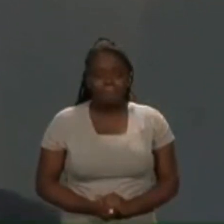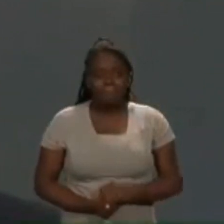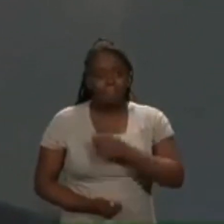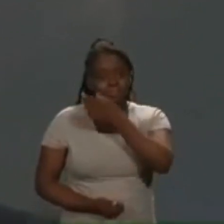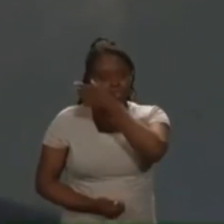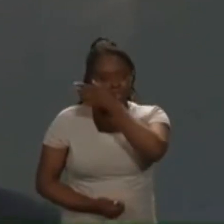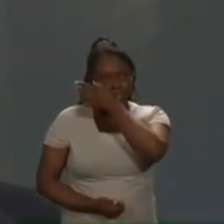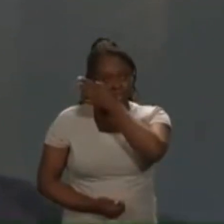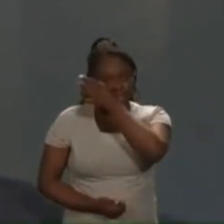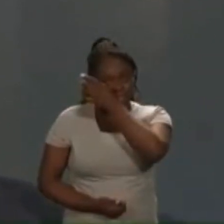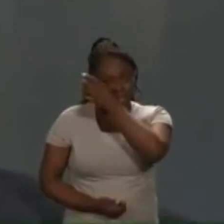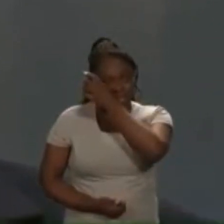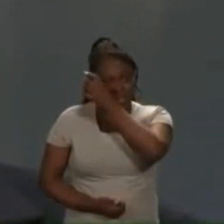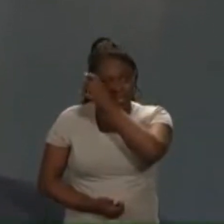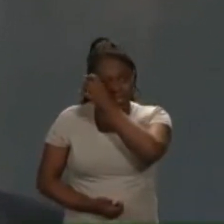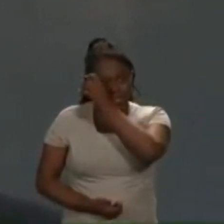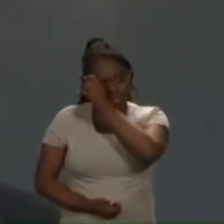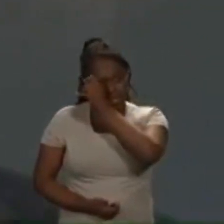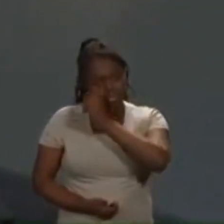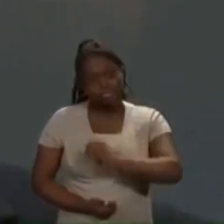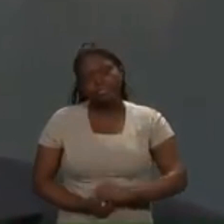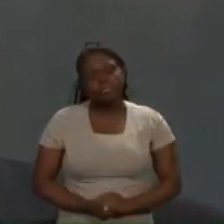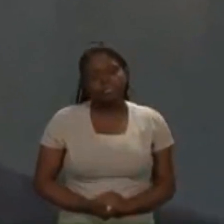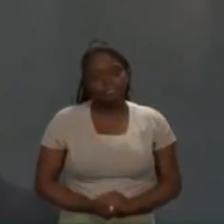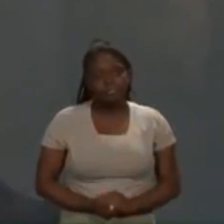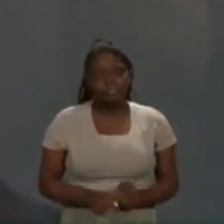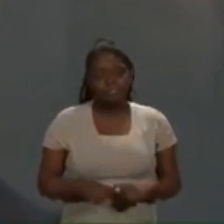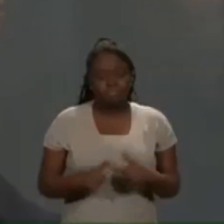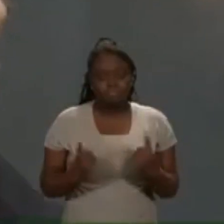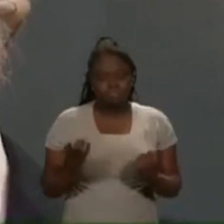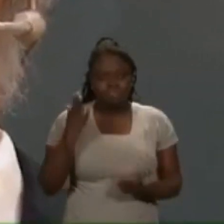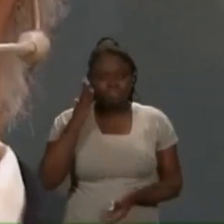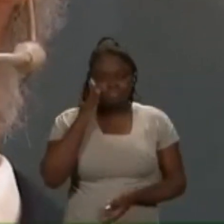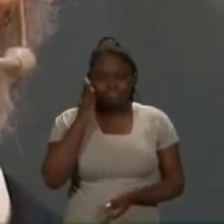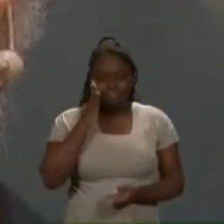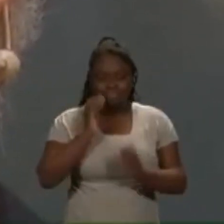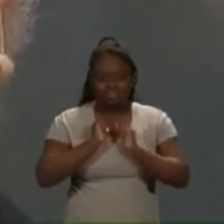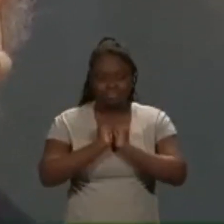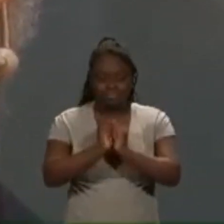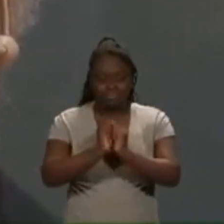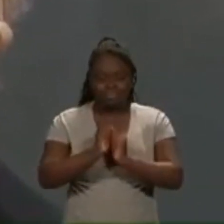Mas eu sei que nós estaremos juntos sempre.